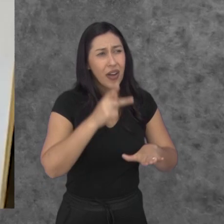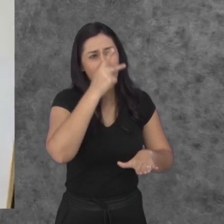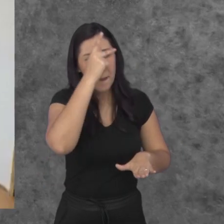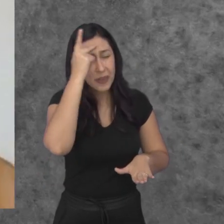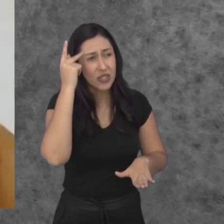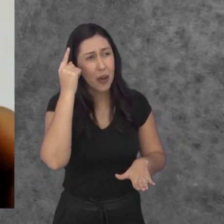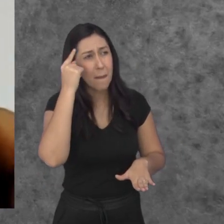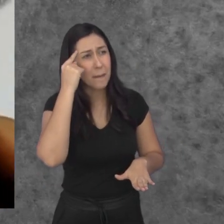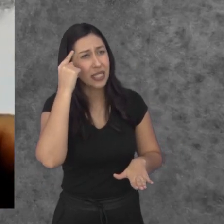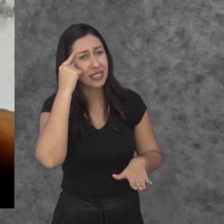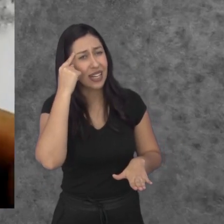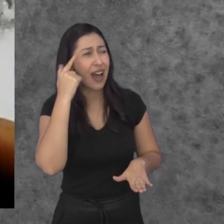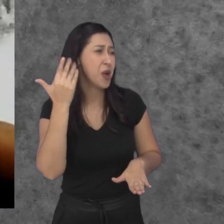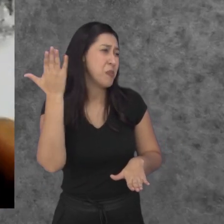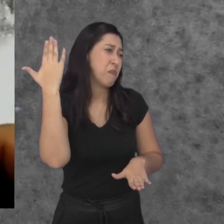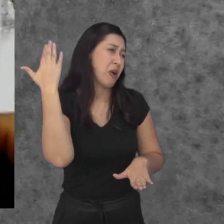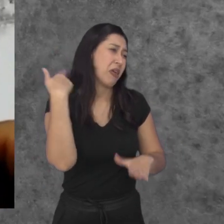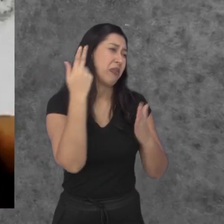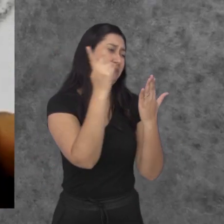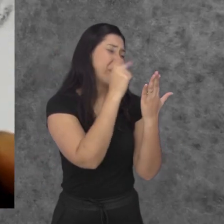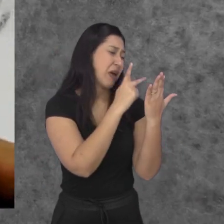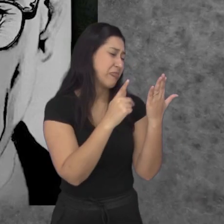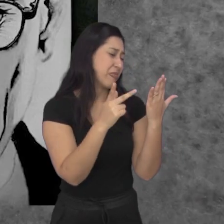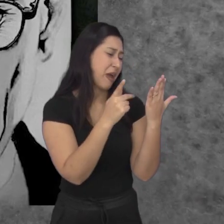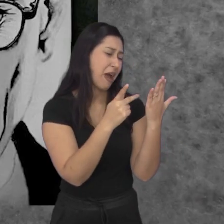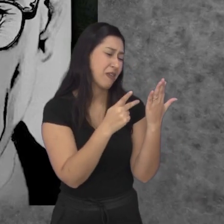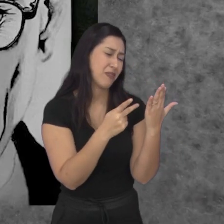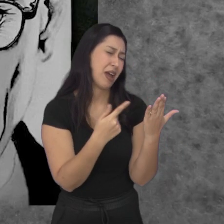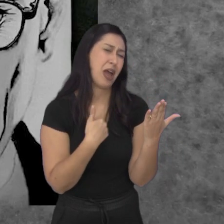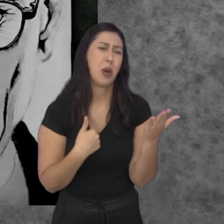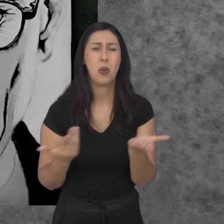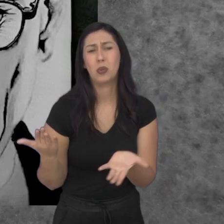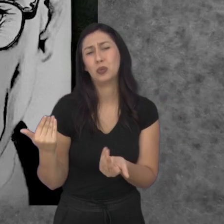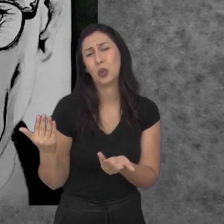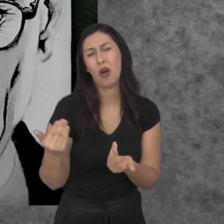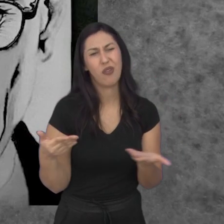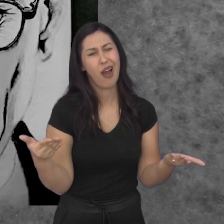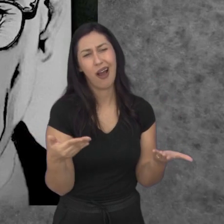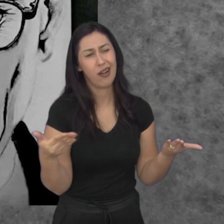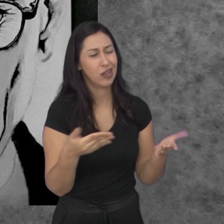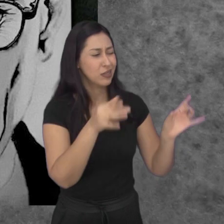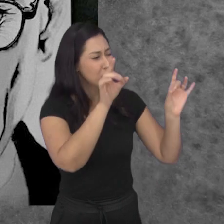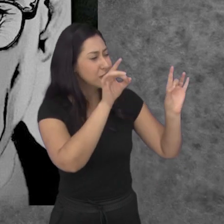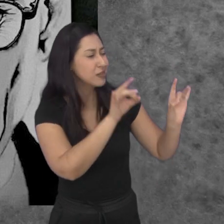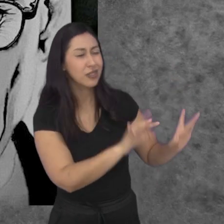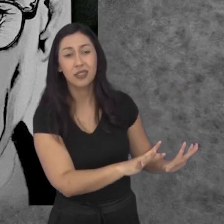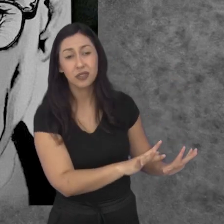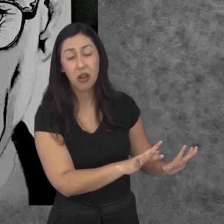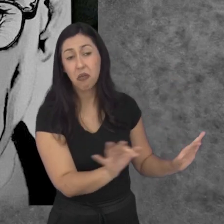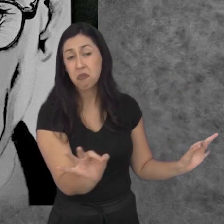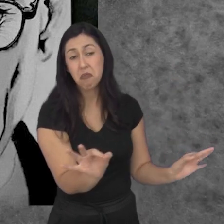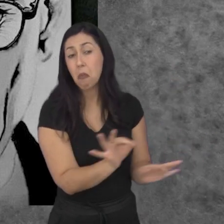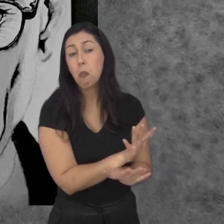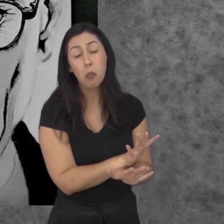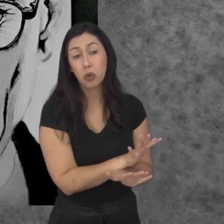trazer, de que isso era uma coisa que eu fazia quando eu era mais novo. E simplesmente abriu mão, como se fosse uma lembrança dele, algo que não faz mais parte